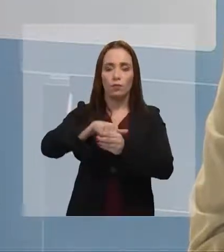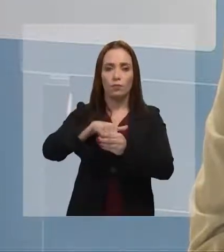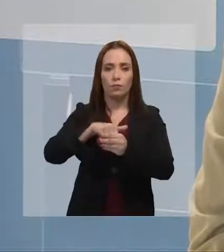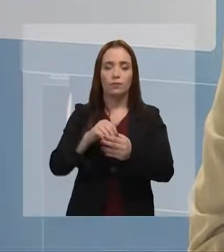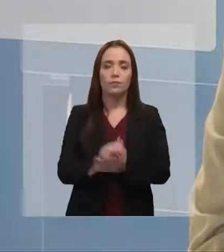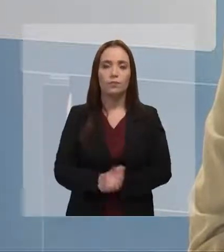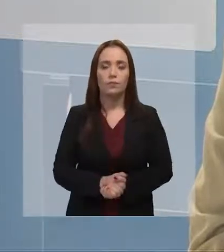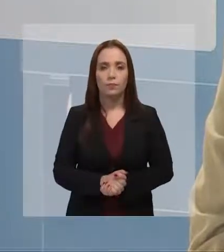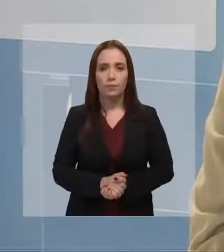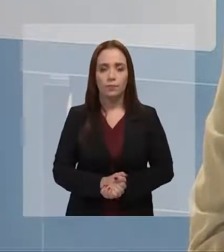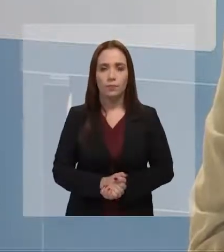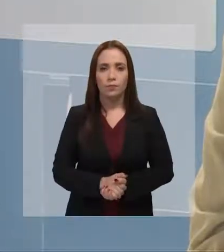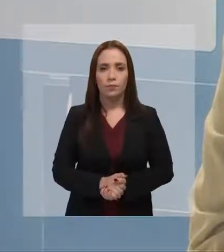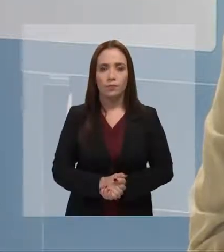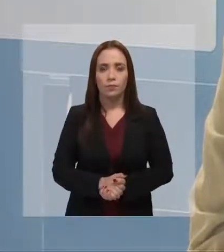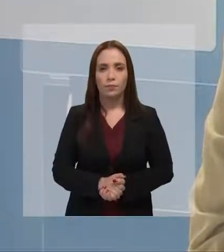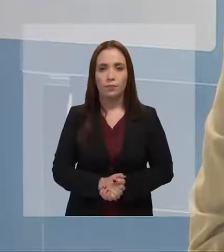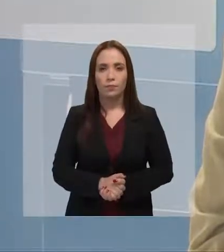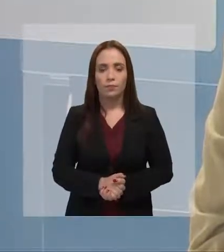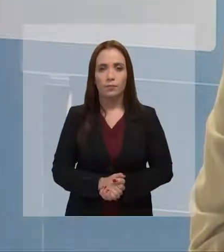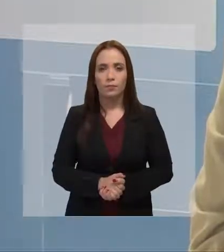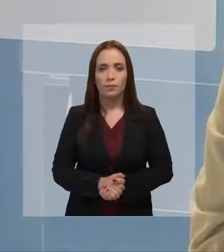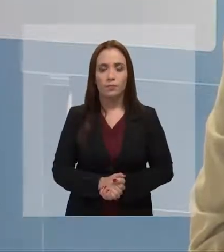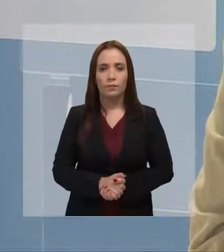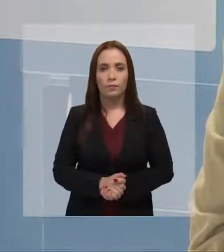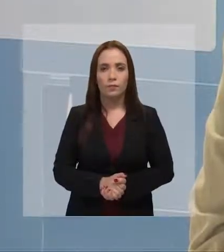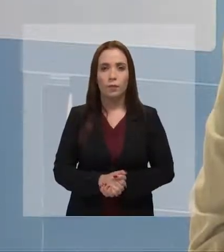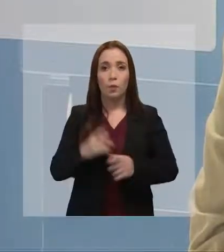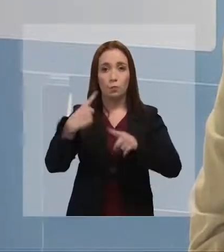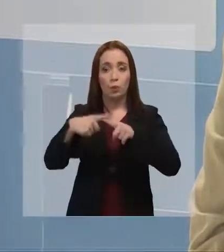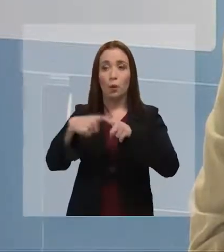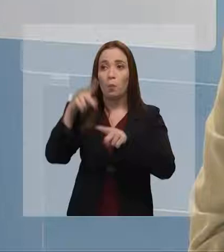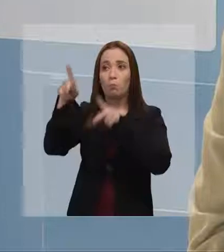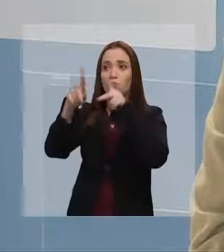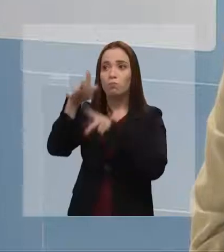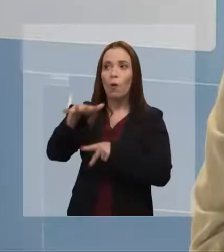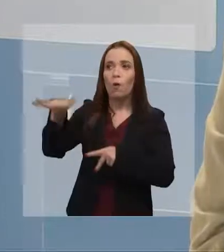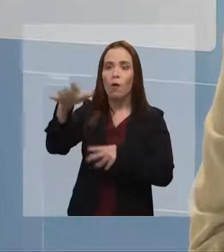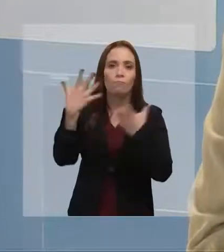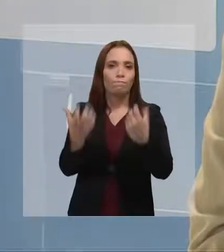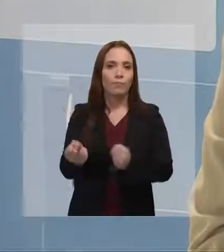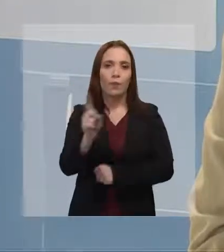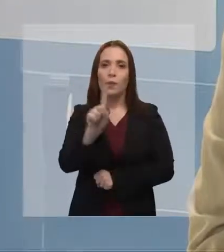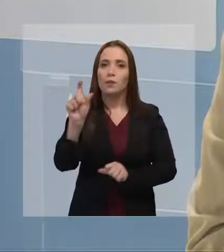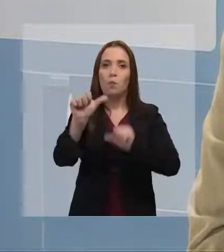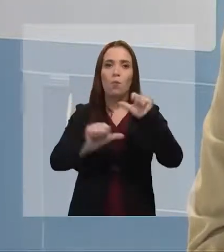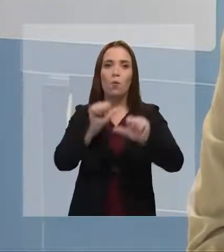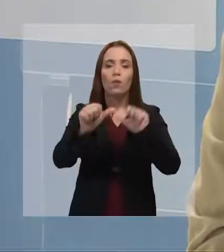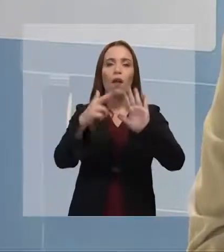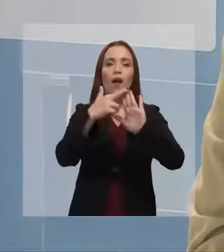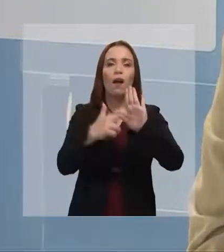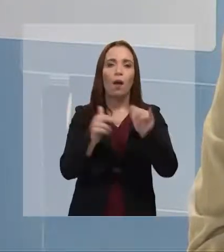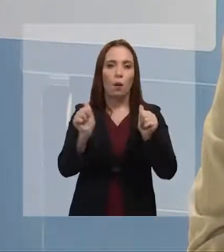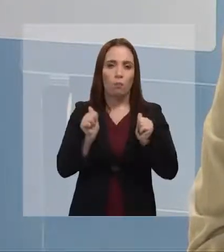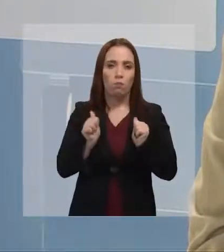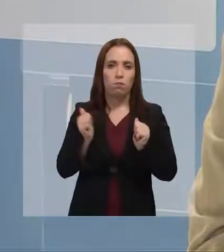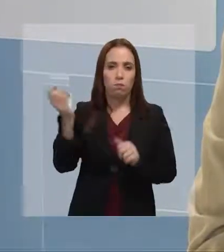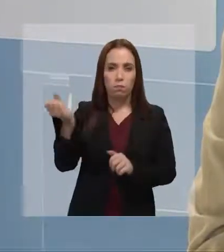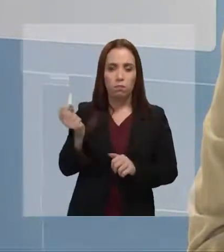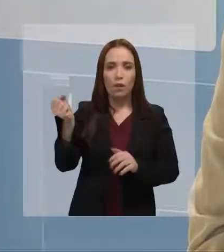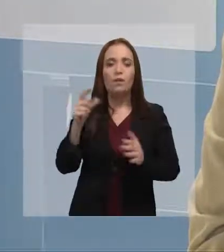da Previdência, que não está sendo muito bem aceita, né, pela população,